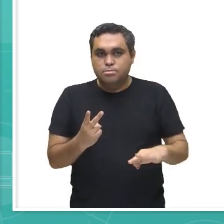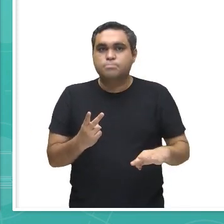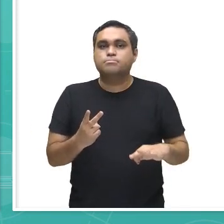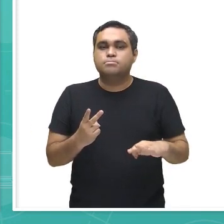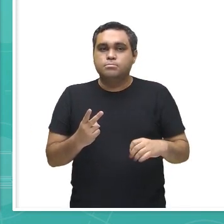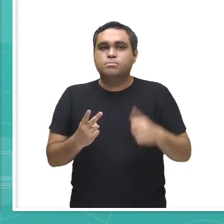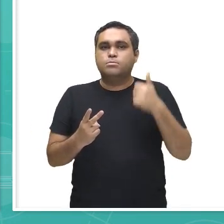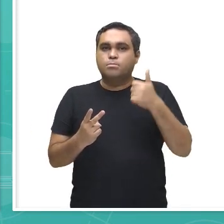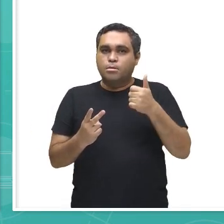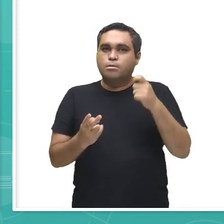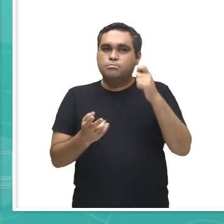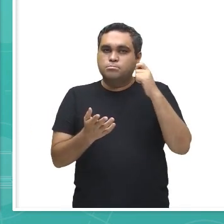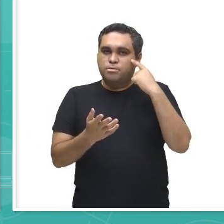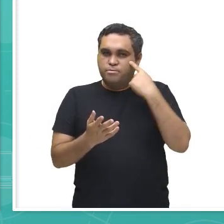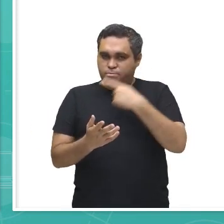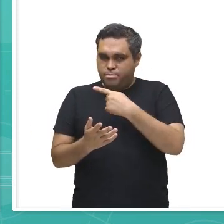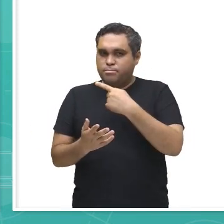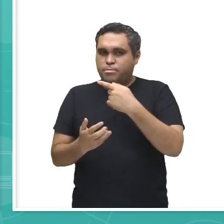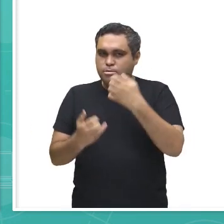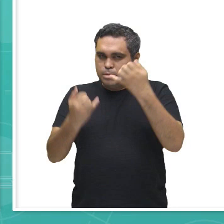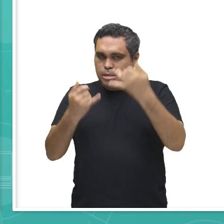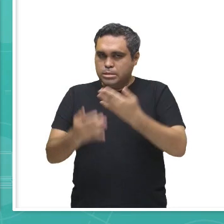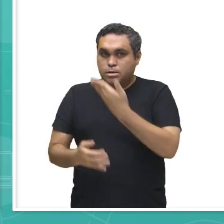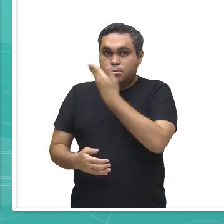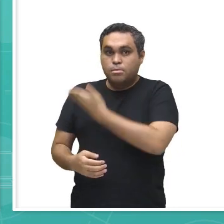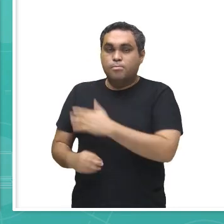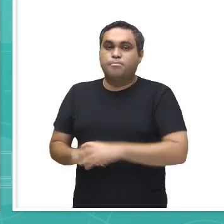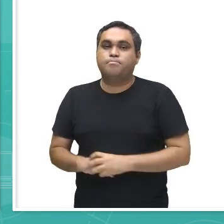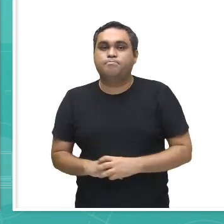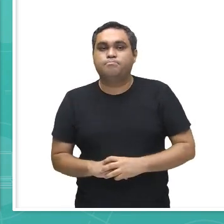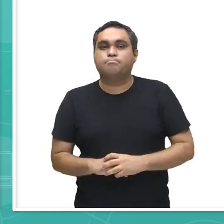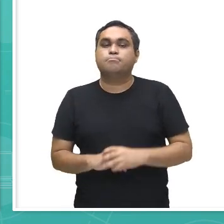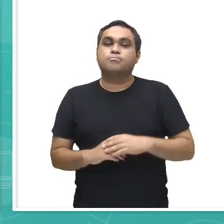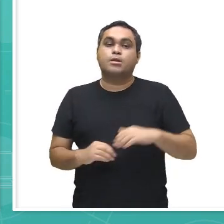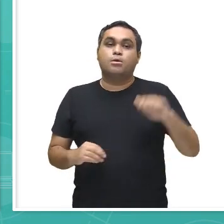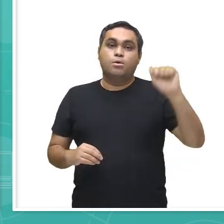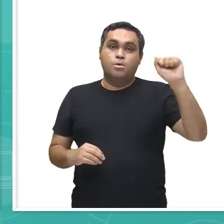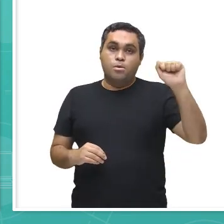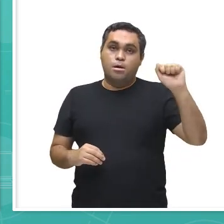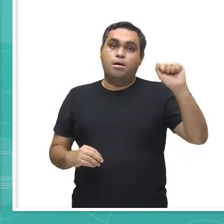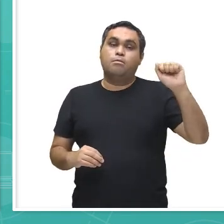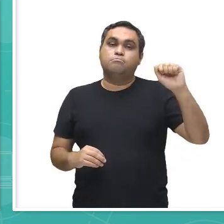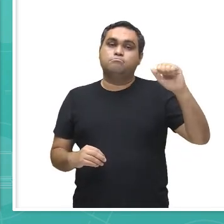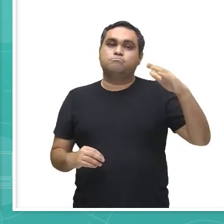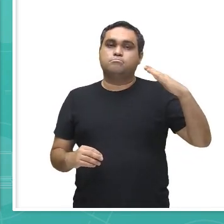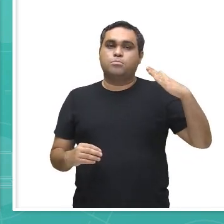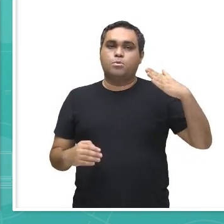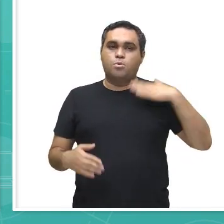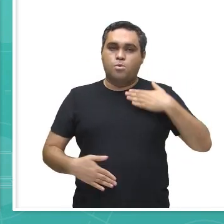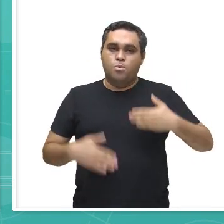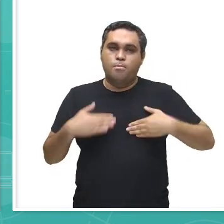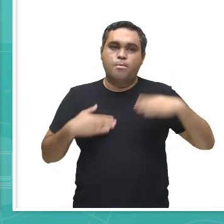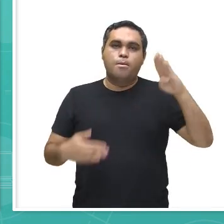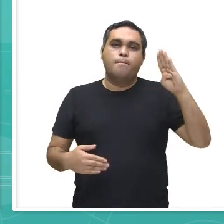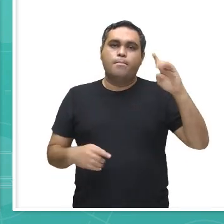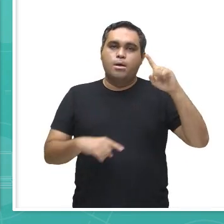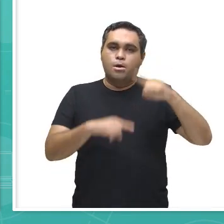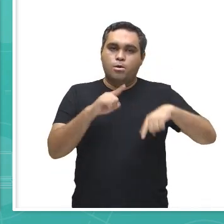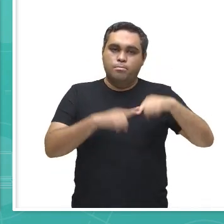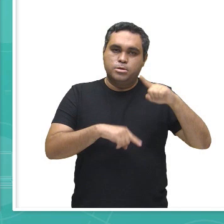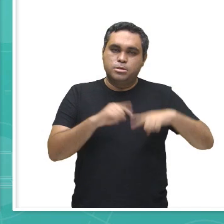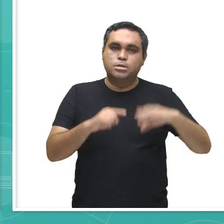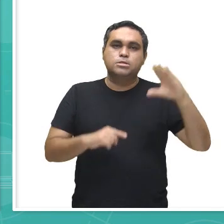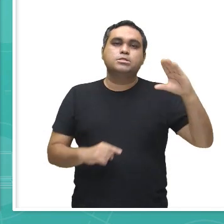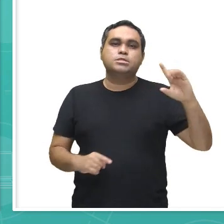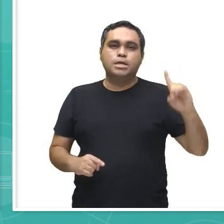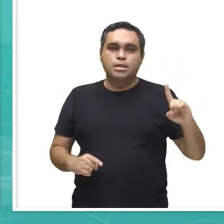nosso gabarito. Olha só, para A, corpo, B, objeto, C e D,